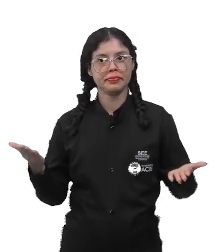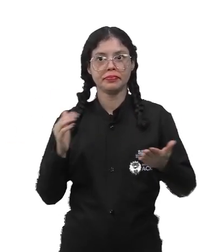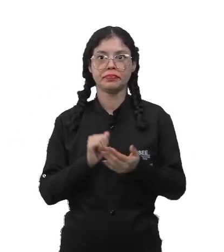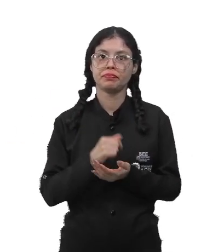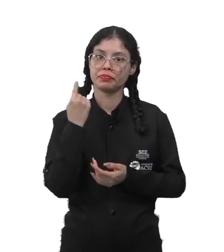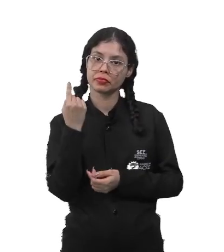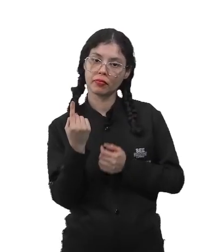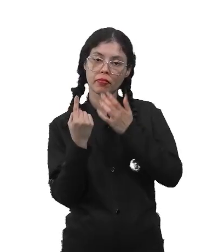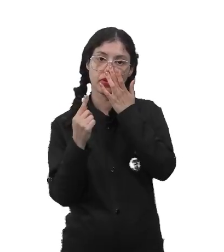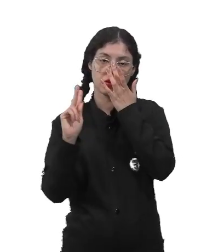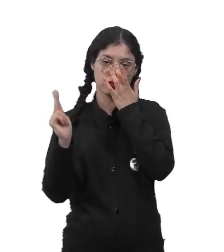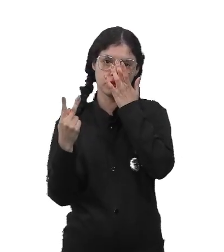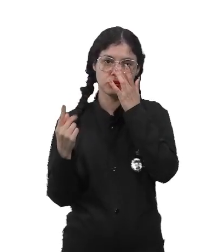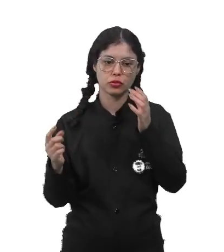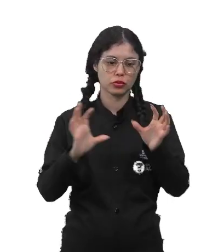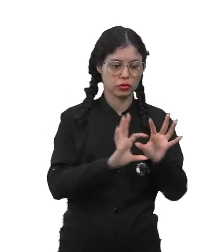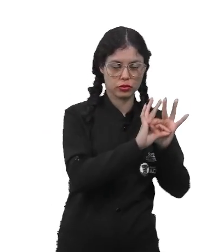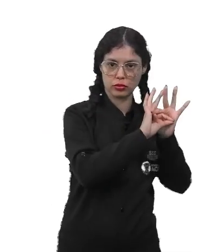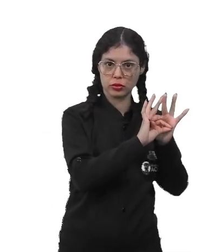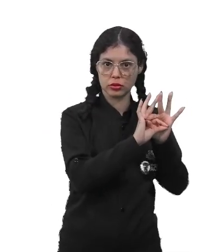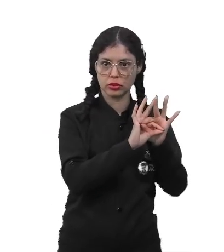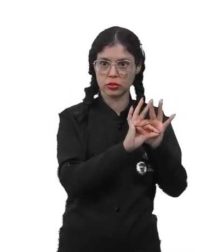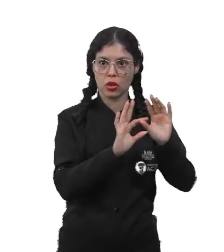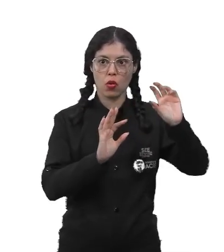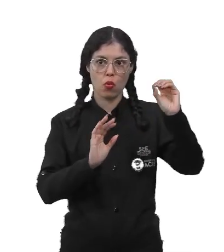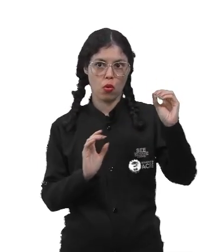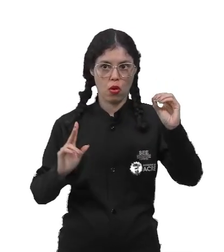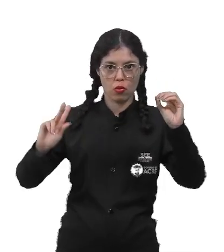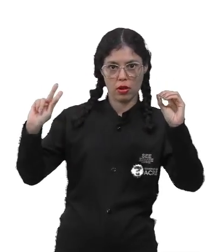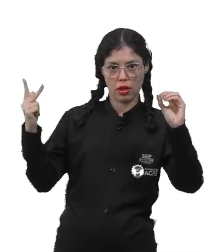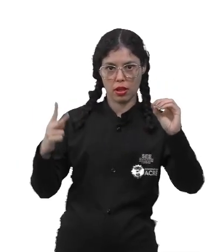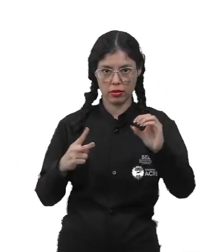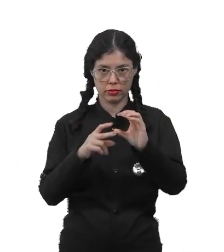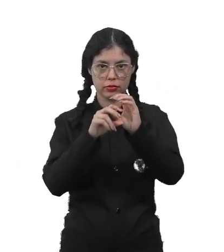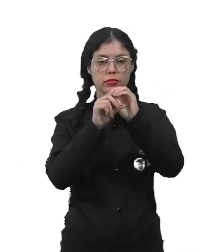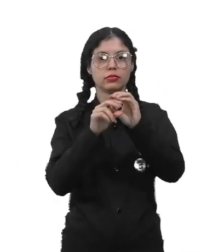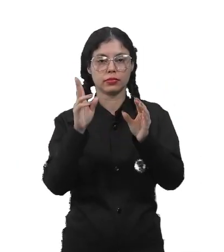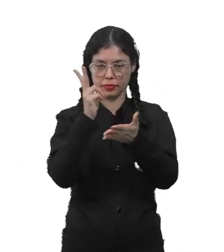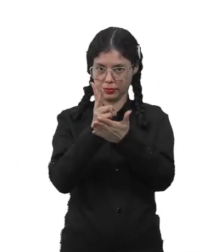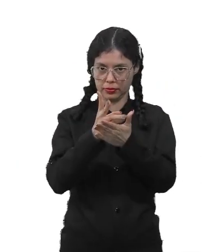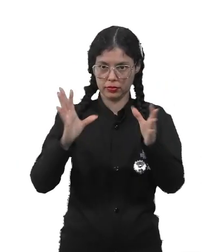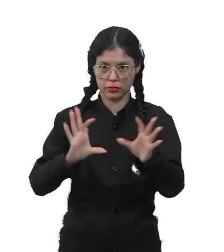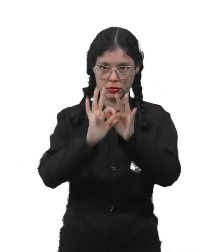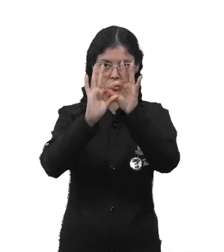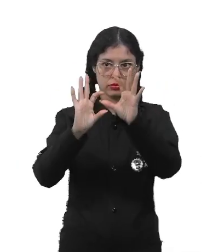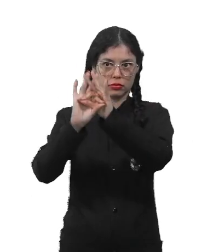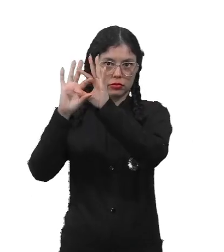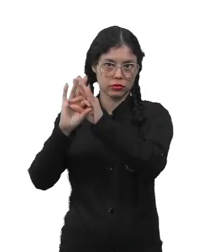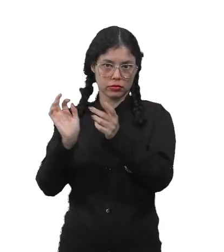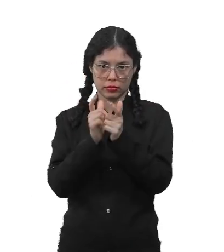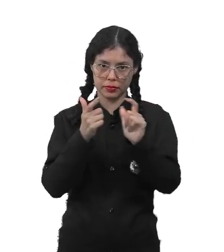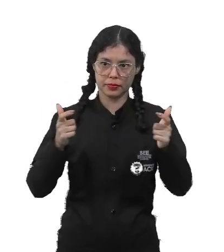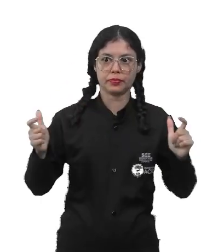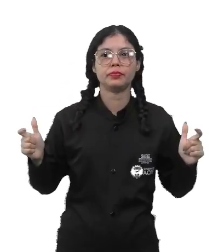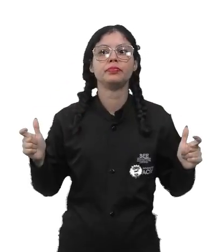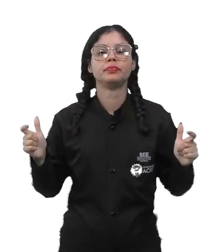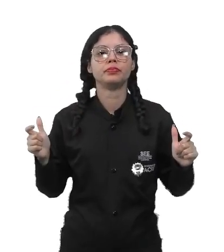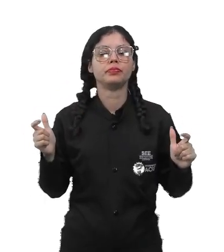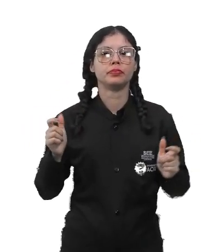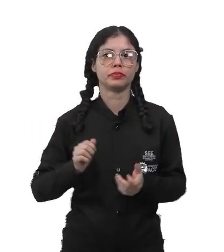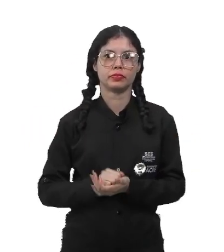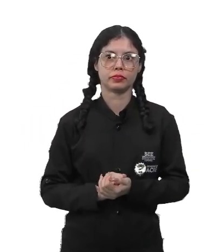um hidrogênio vai ligando com outro oxigênio, que vai ligando com outro hidrogênio, vai formando aí uma ligação, enorme ligação